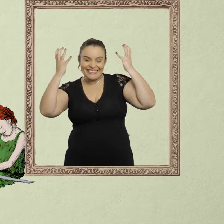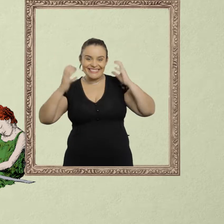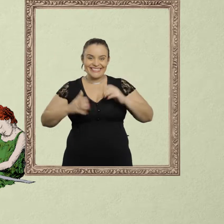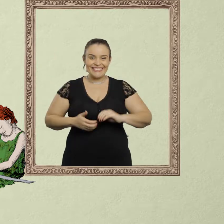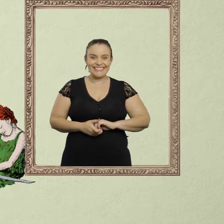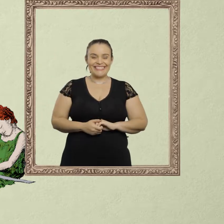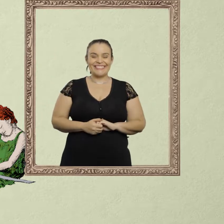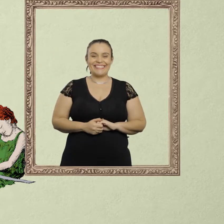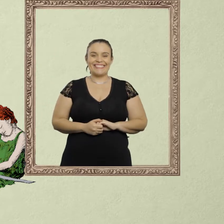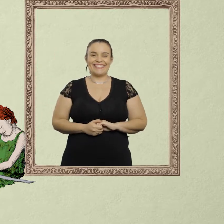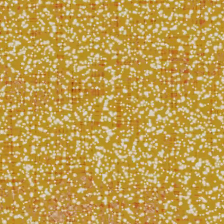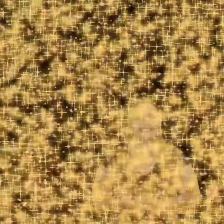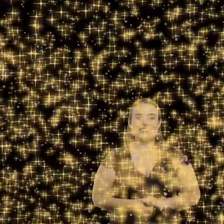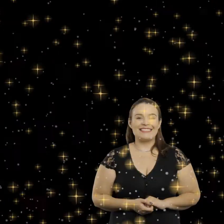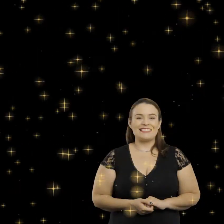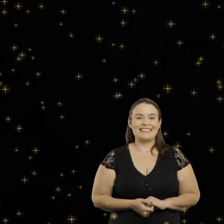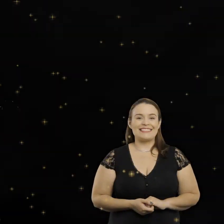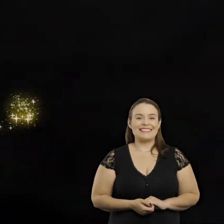uma festa.